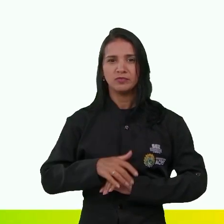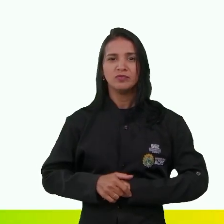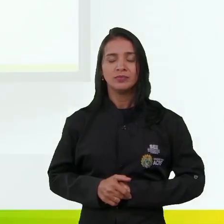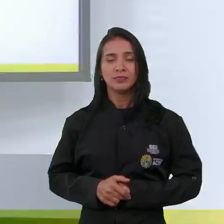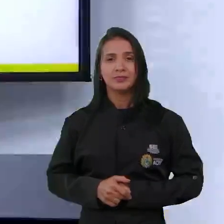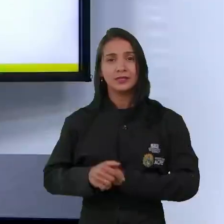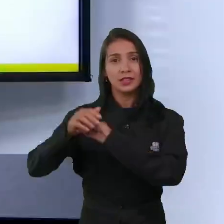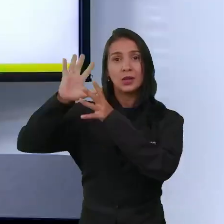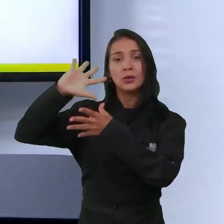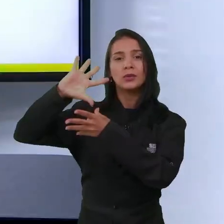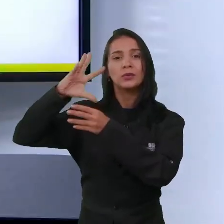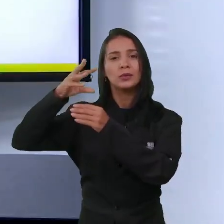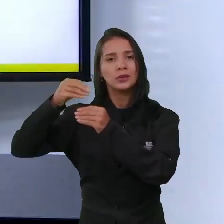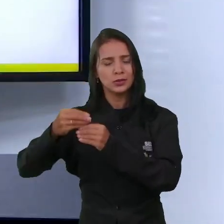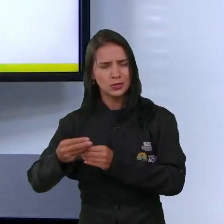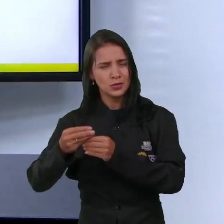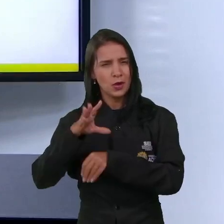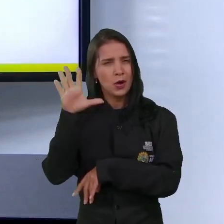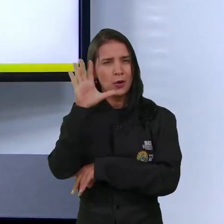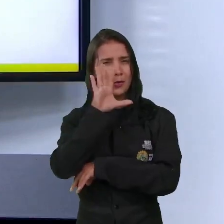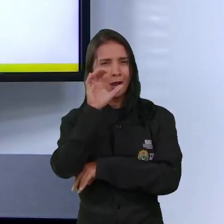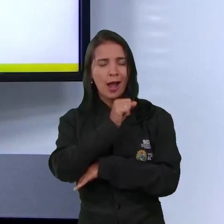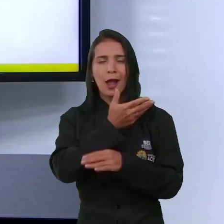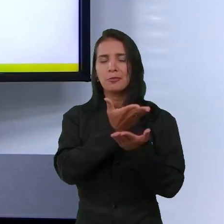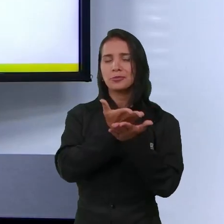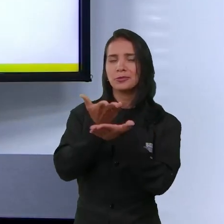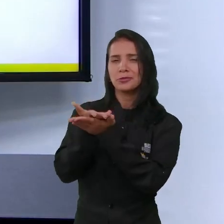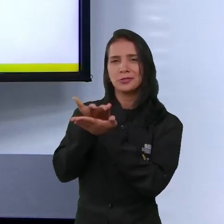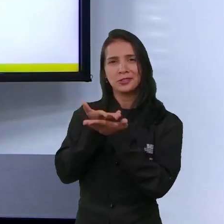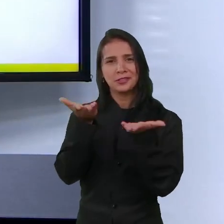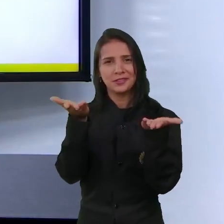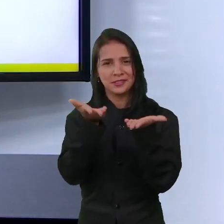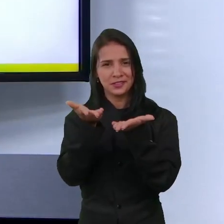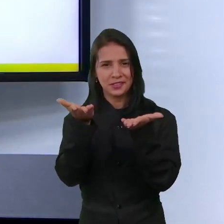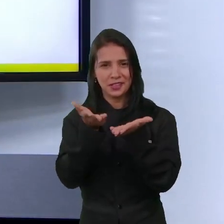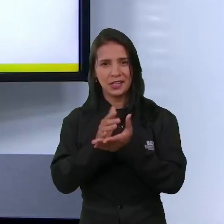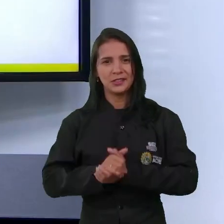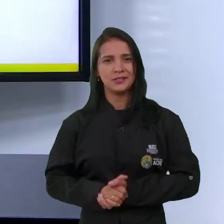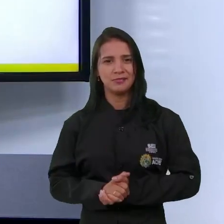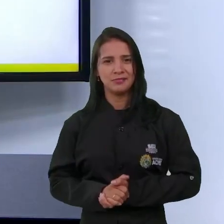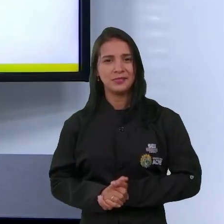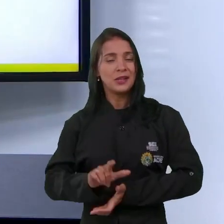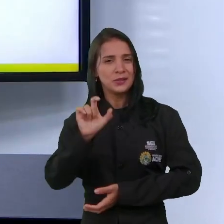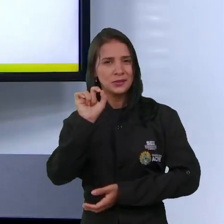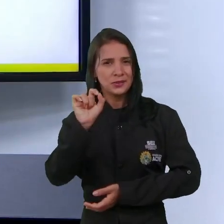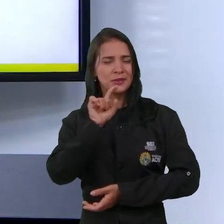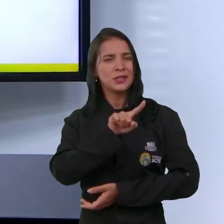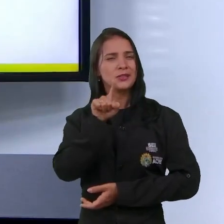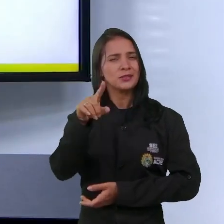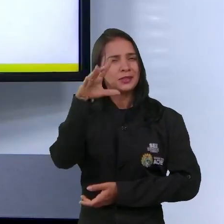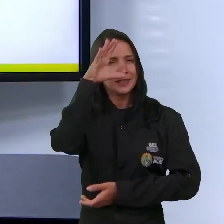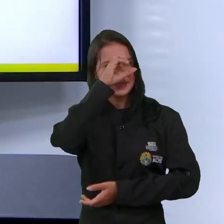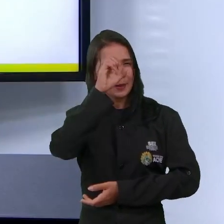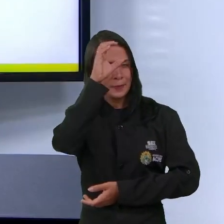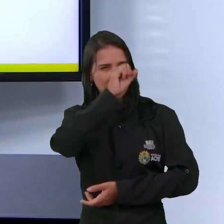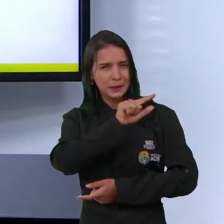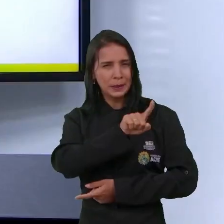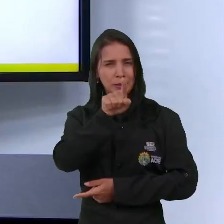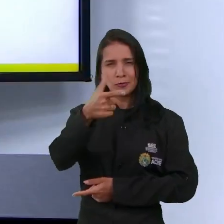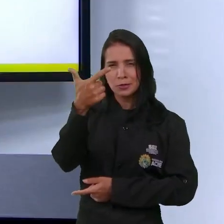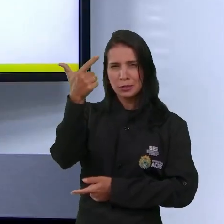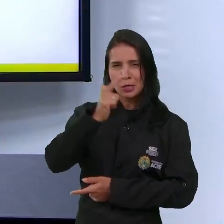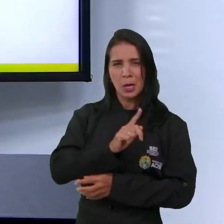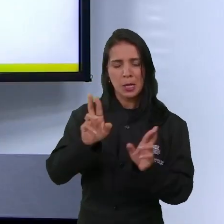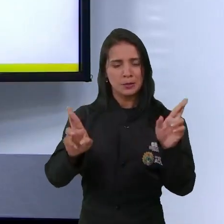Agora nós vamos para um resumo da nossa aula. O que é que vocês aprenderam hoje, que vocês